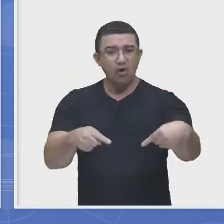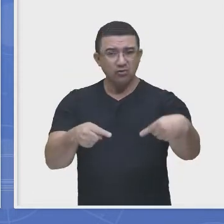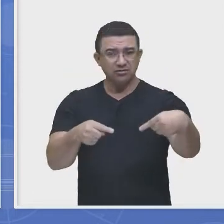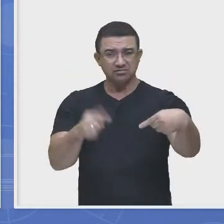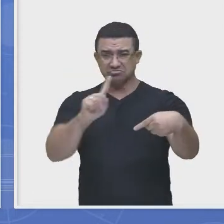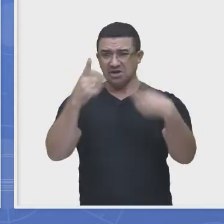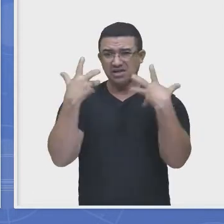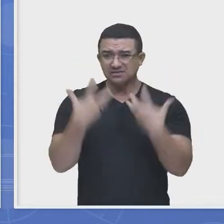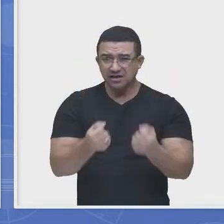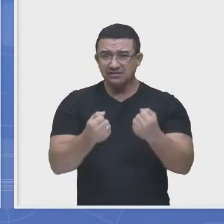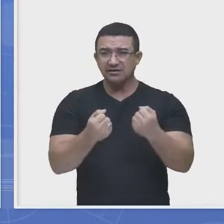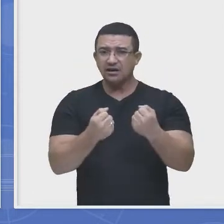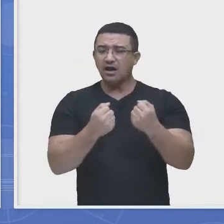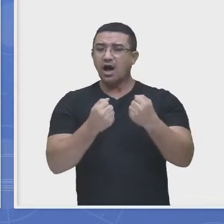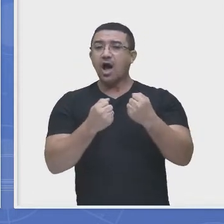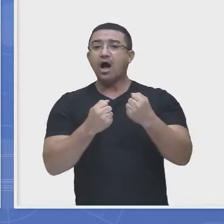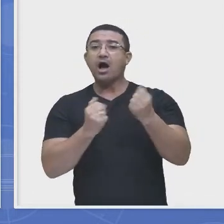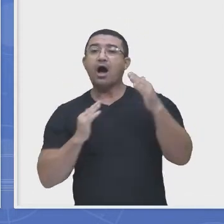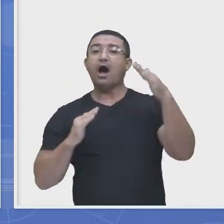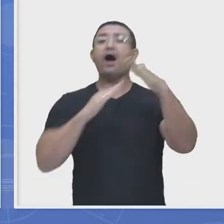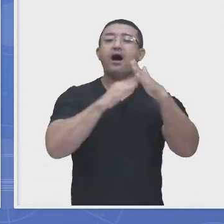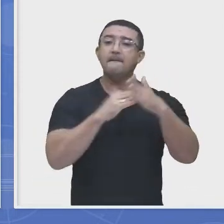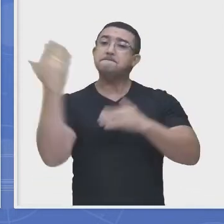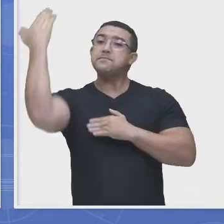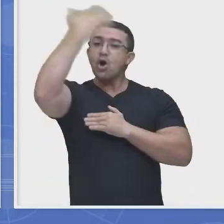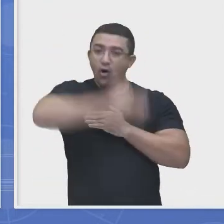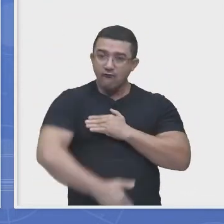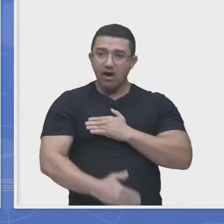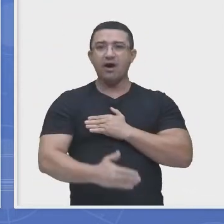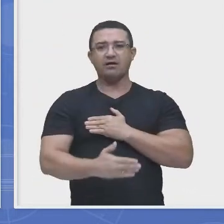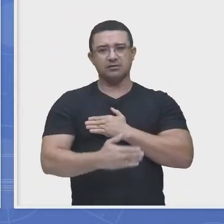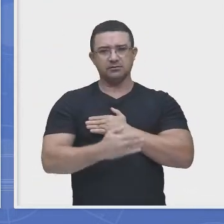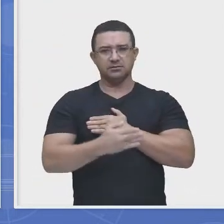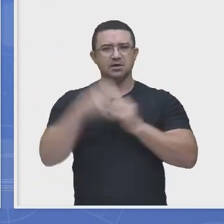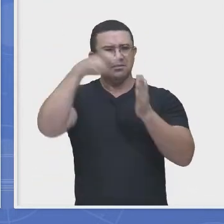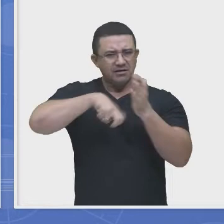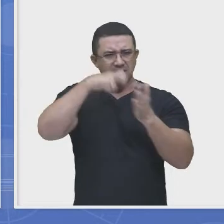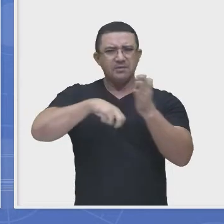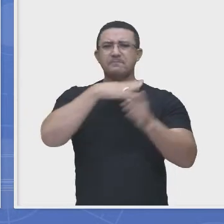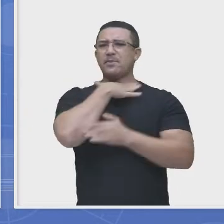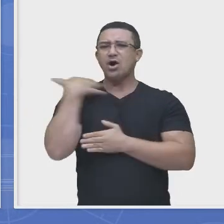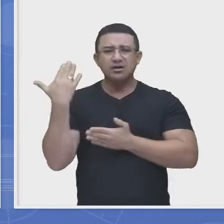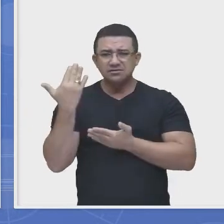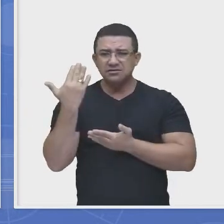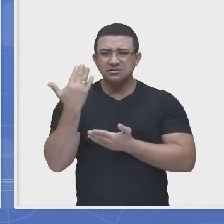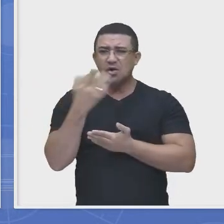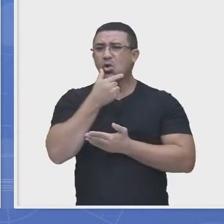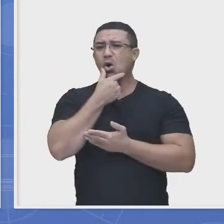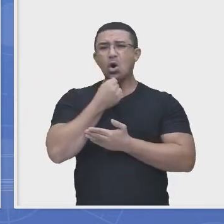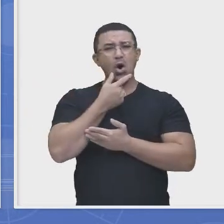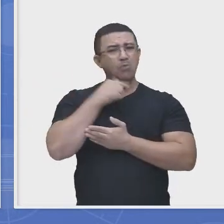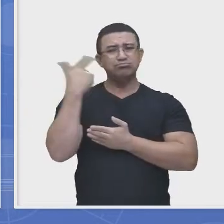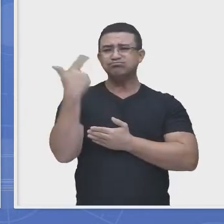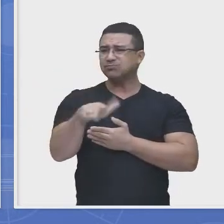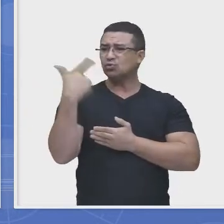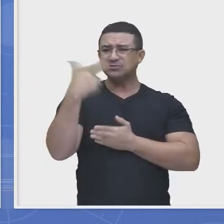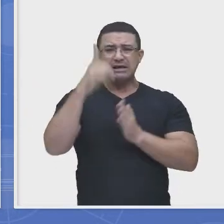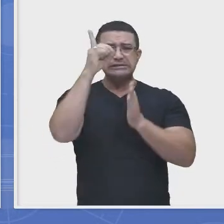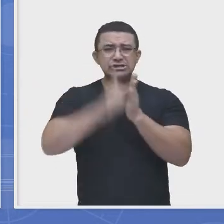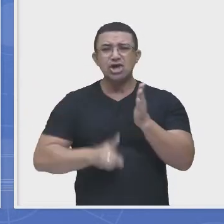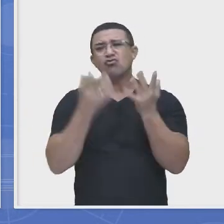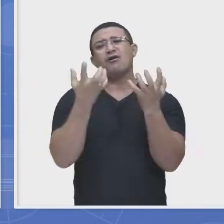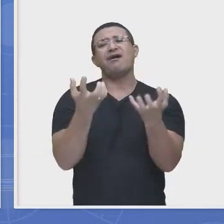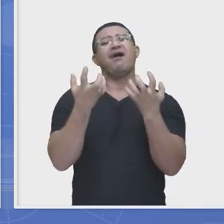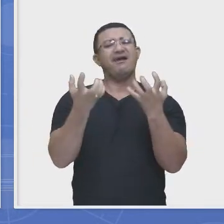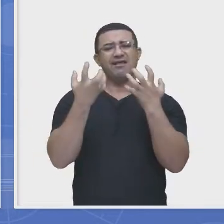diz, até provarem que é o meio mais eficaz, não tem, olha só, o homem não tem o direito de invocá-lo, o homem